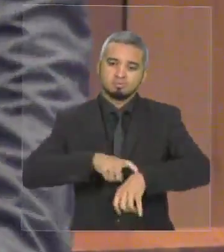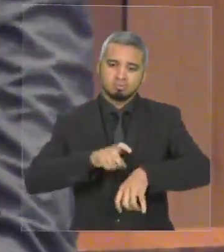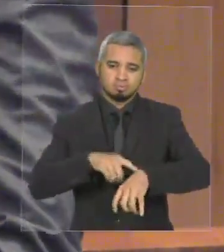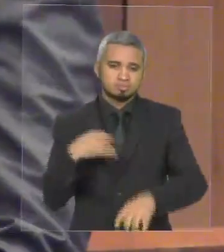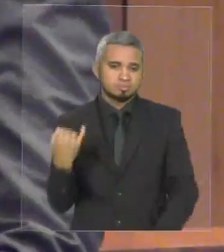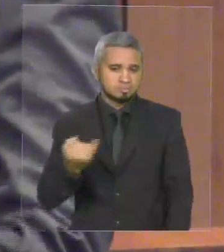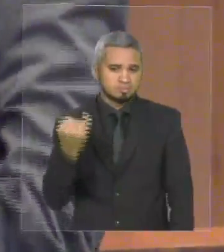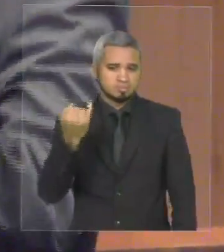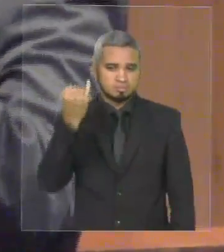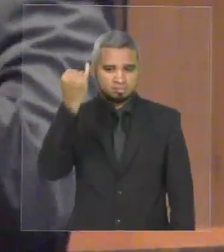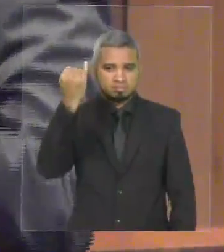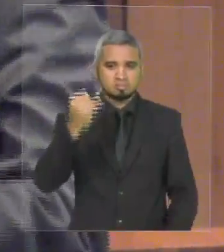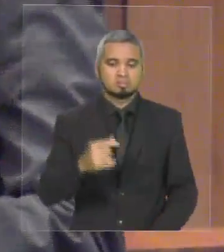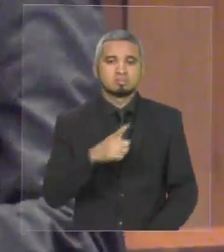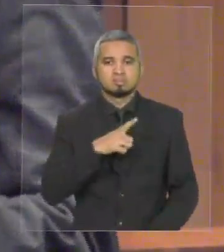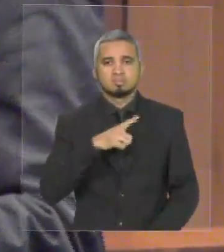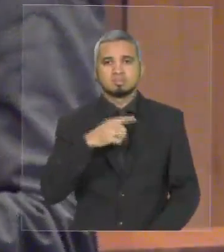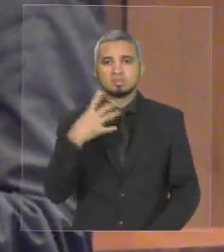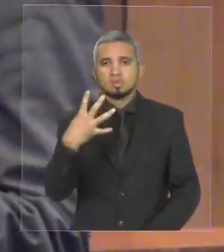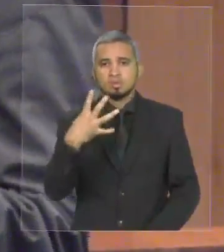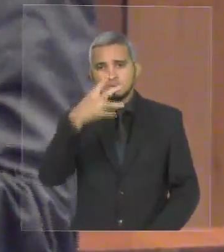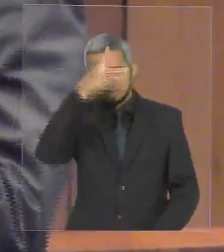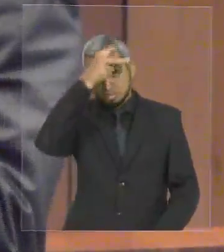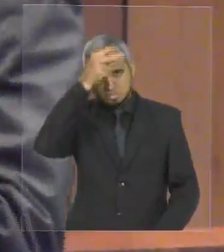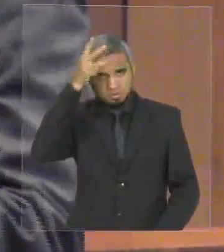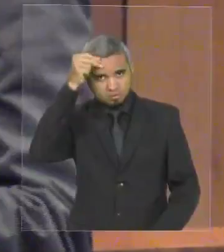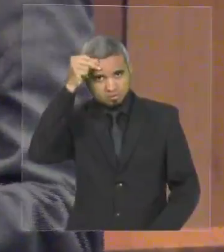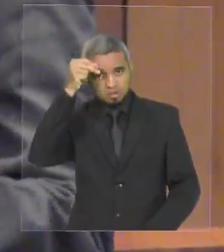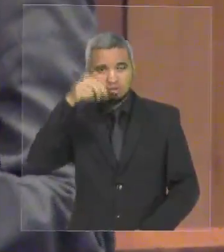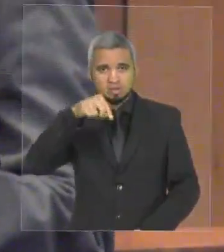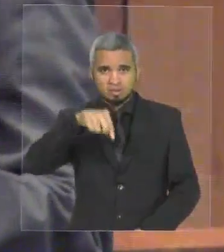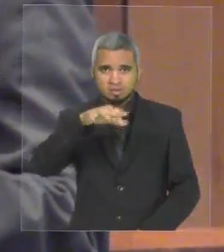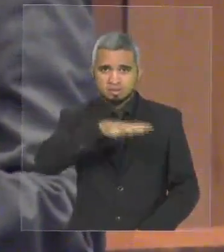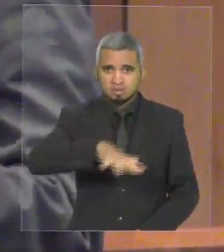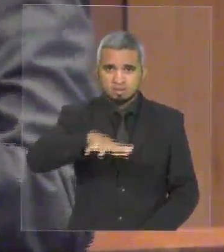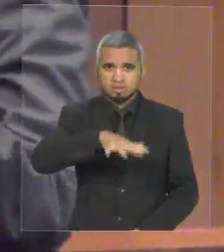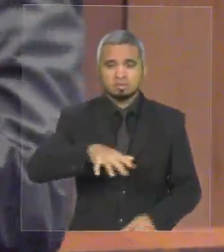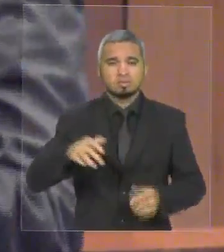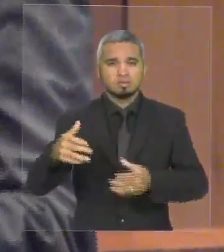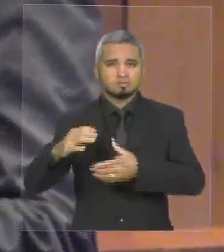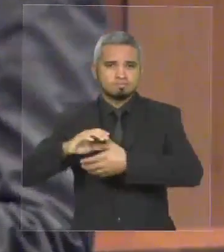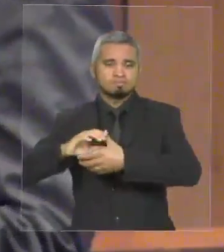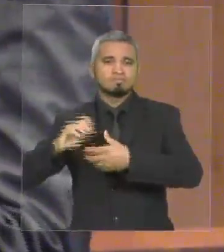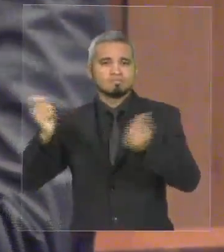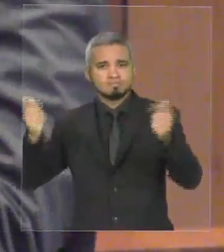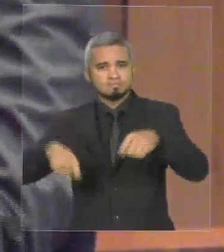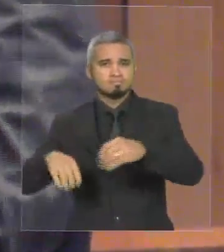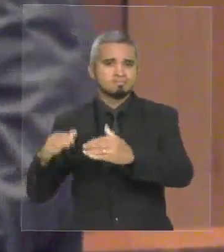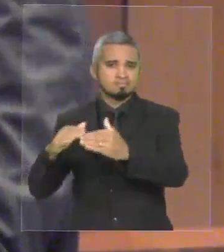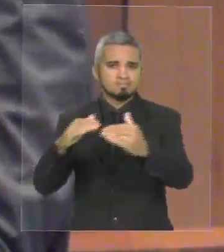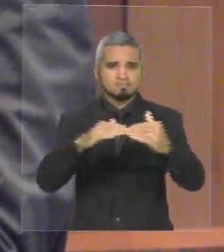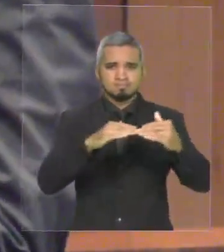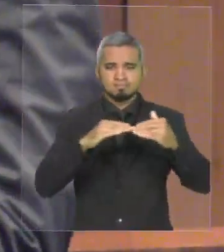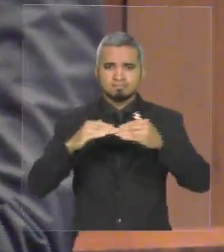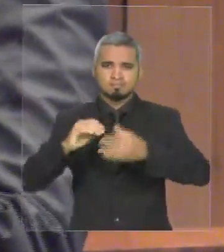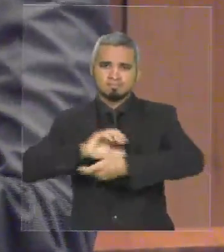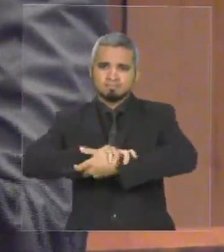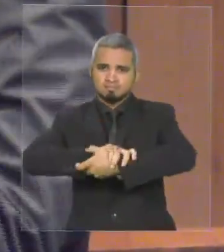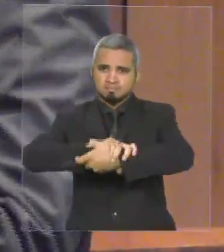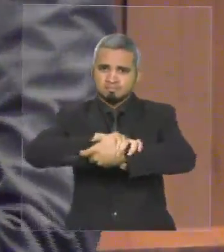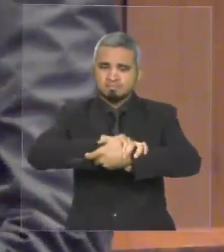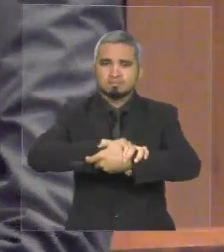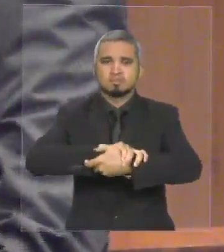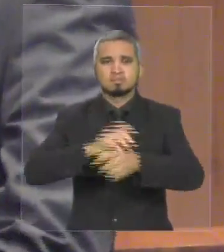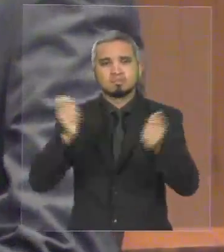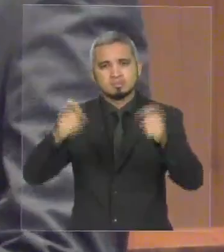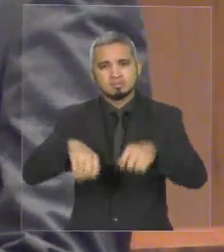propício, porque nós temos 4 prefeitos na ilha que convergem politicamente, isso favorece, cria um ambiente mais tranquilo,